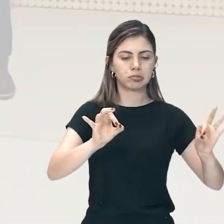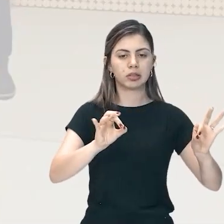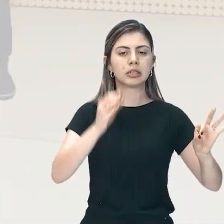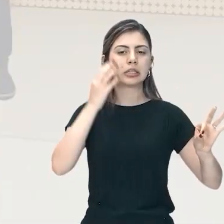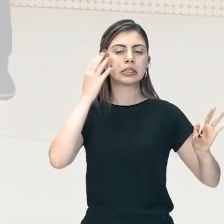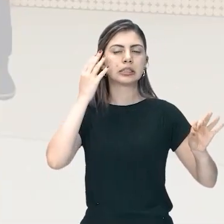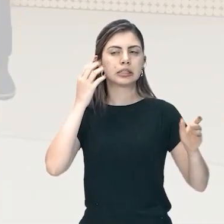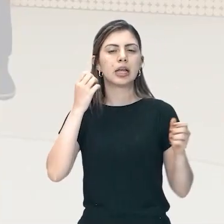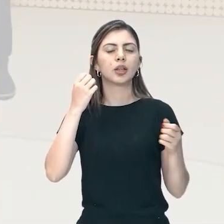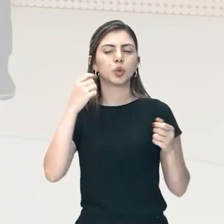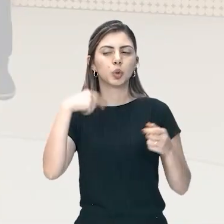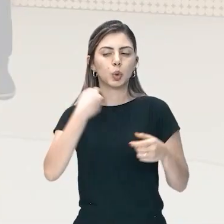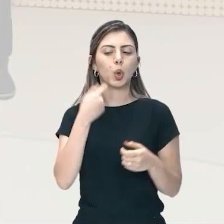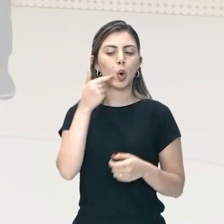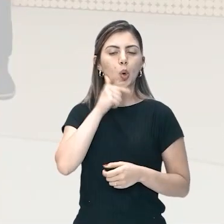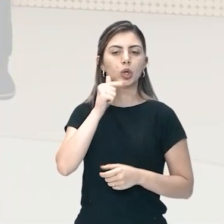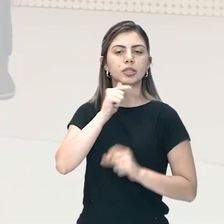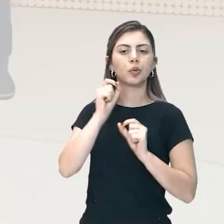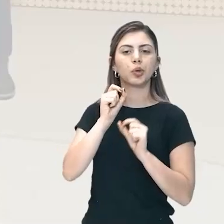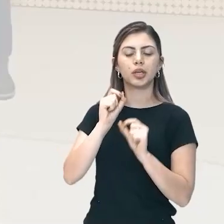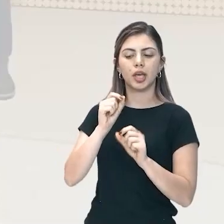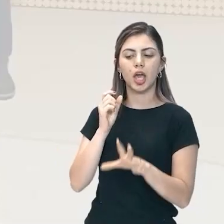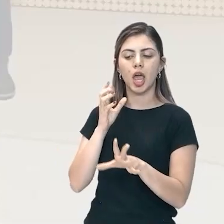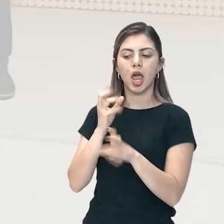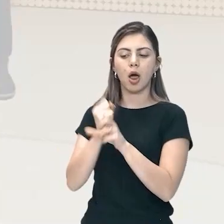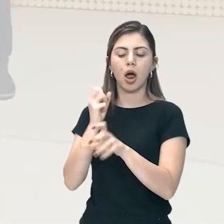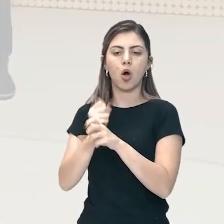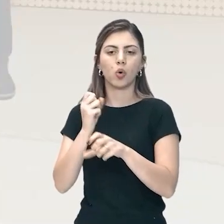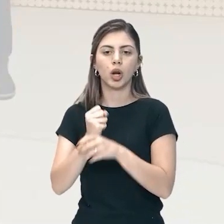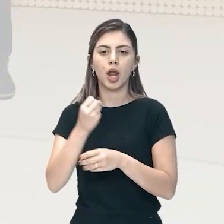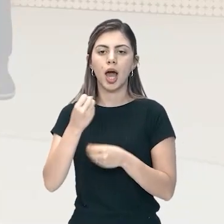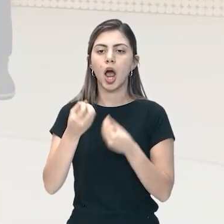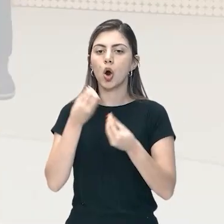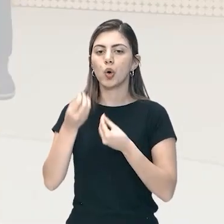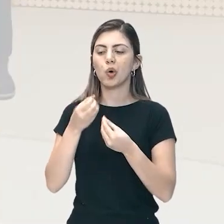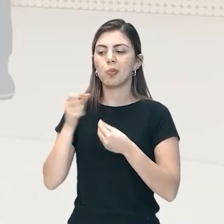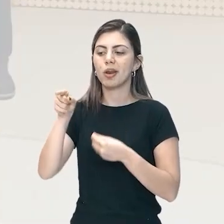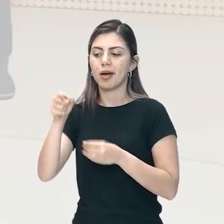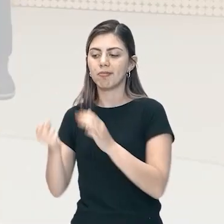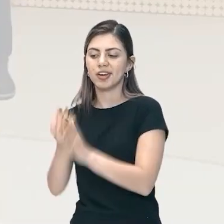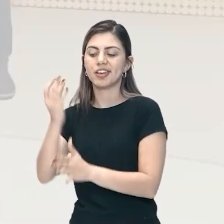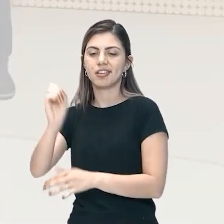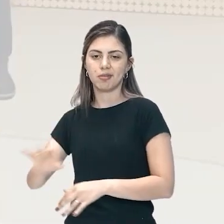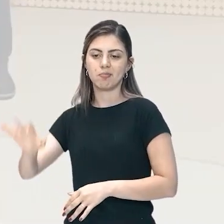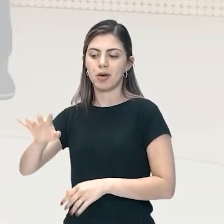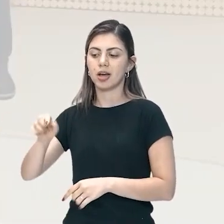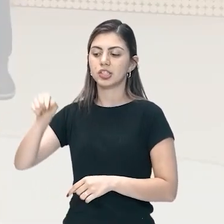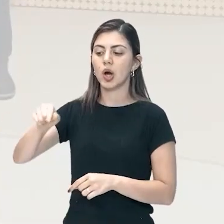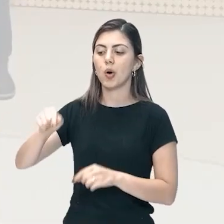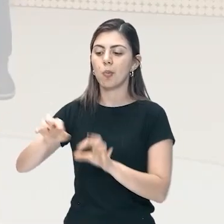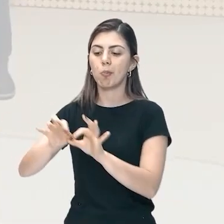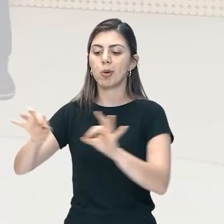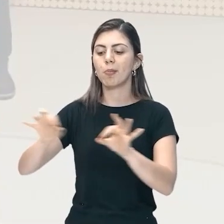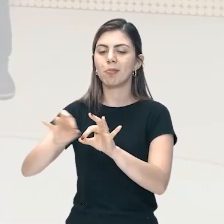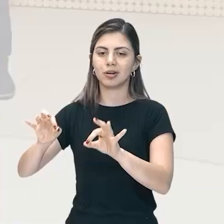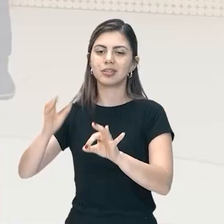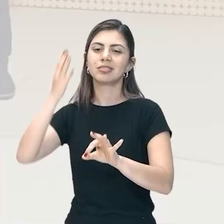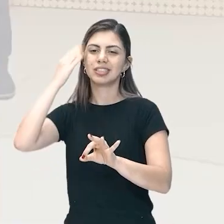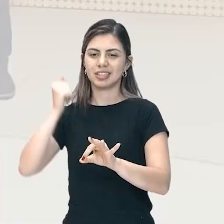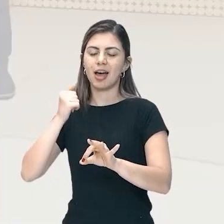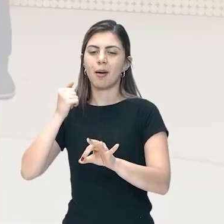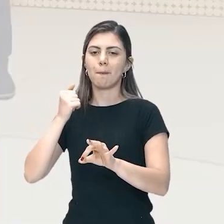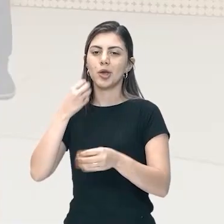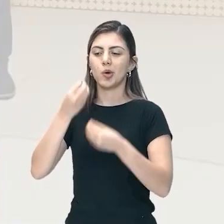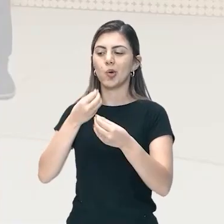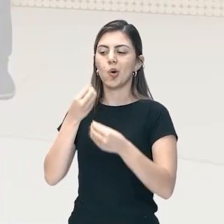descobrir matematicamente e prever aonde será a posição da imagem dela, tá? Eu consigo prever aonde